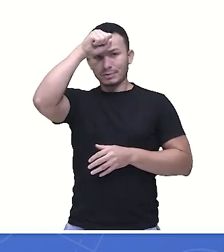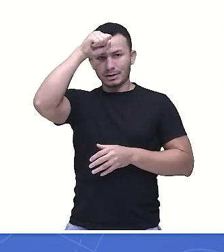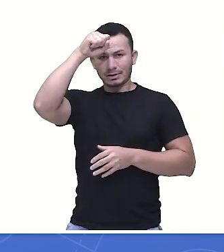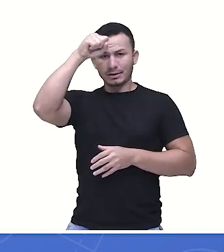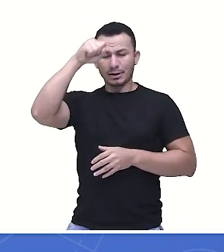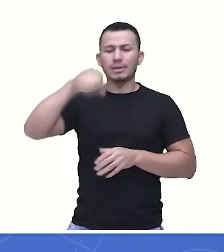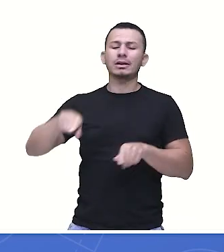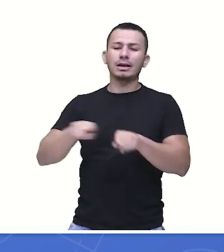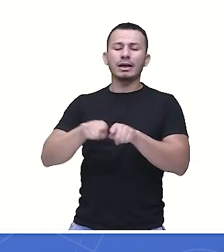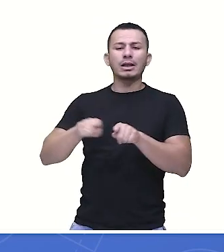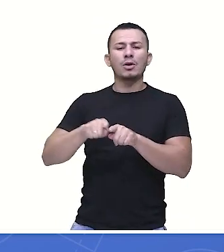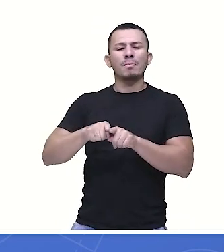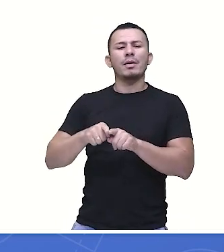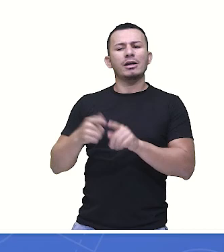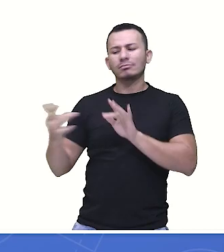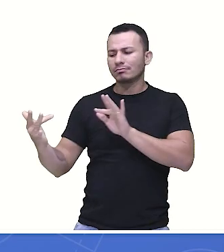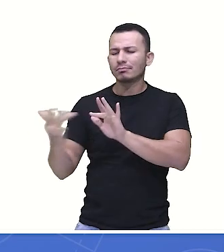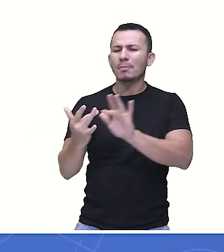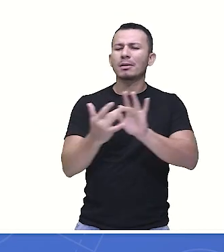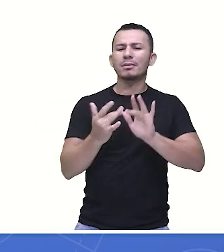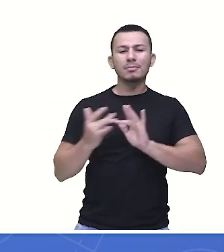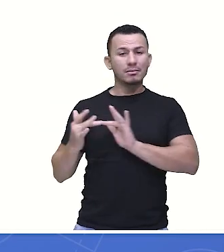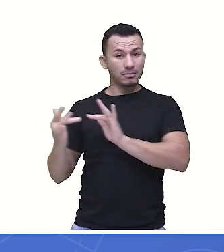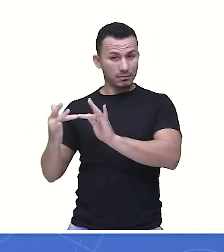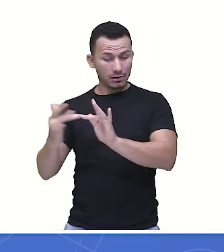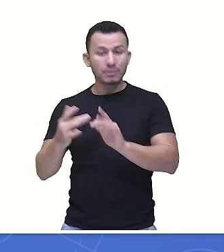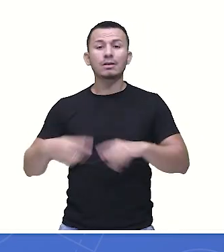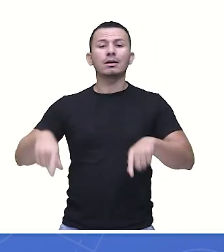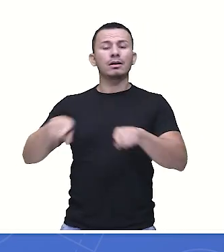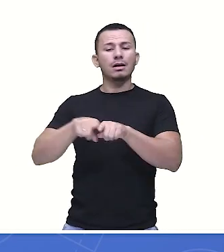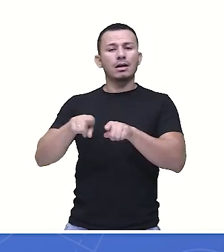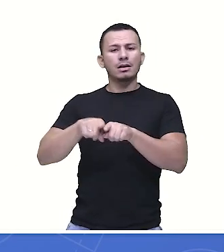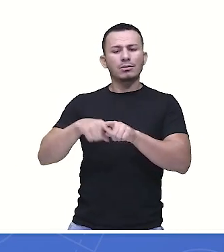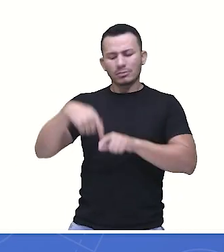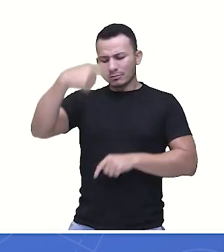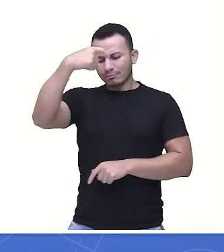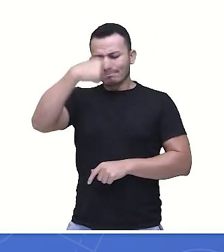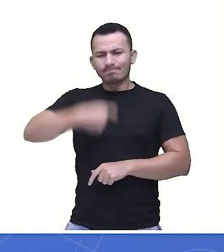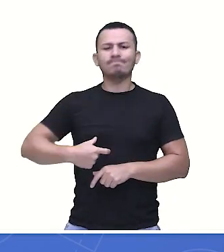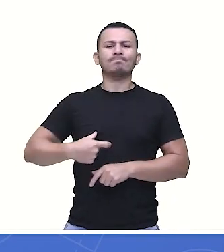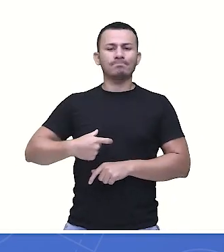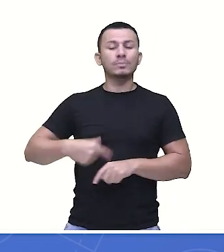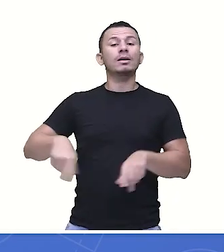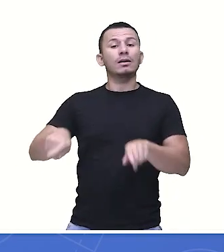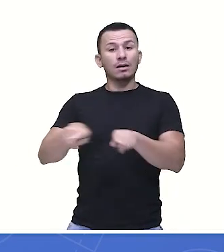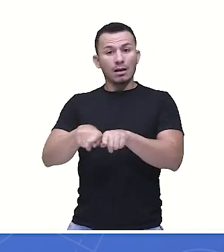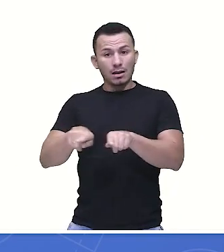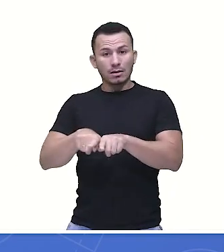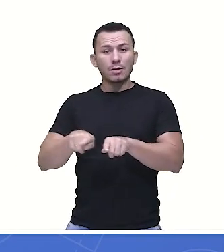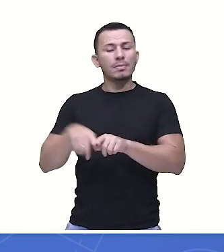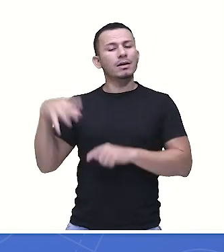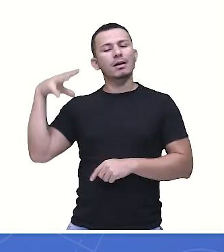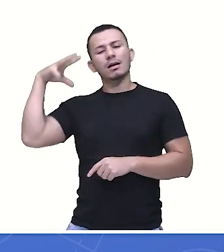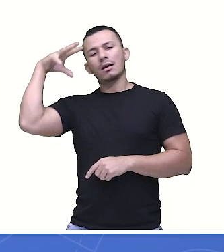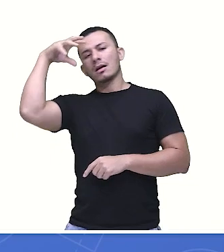a conviver, aprender a ser, né, e aprender a